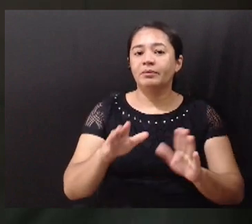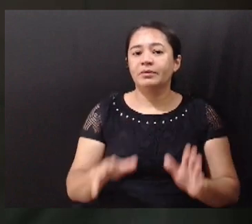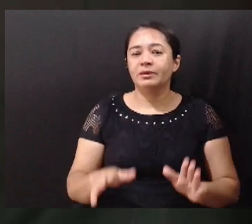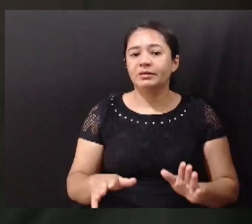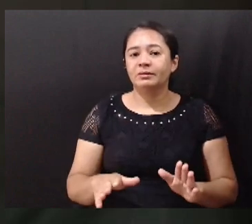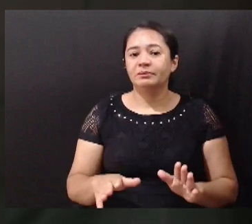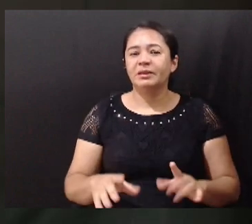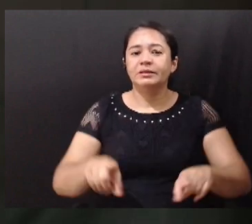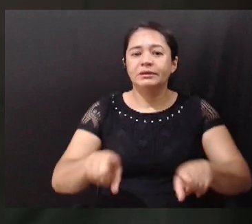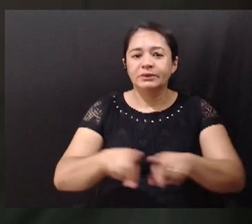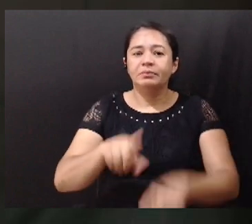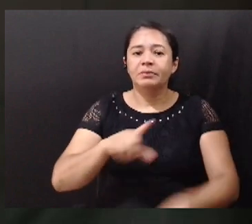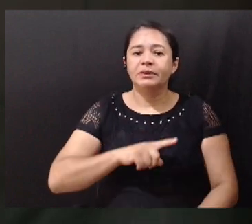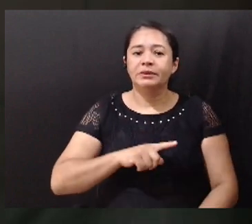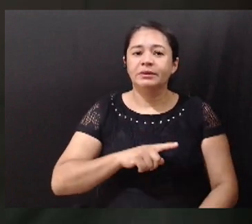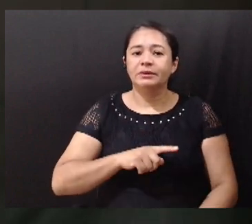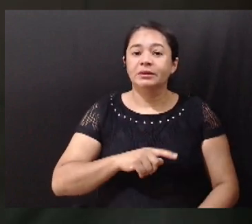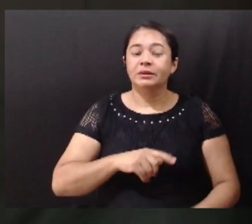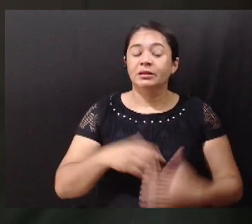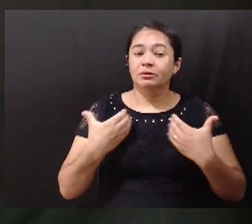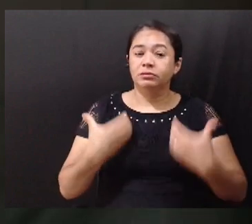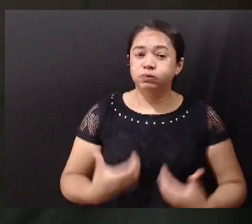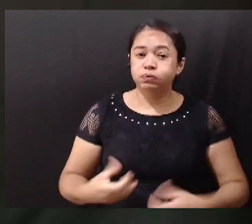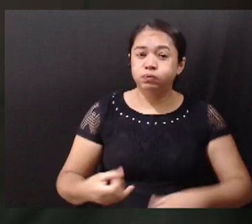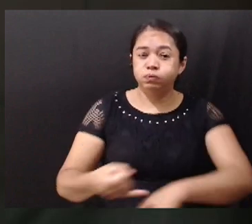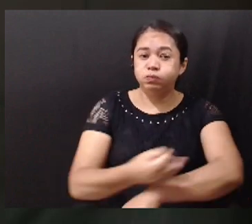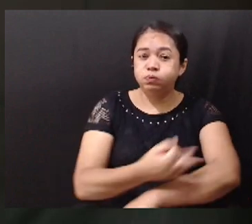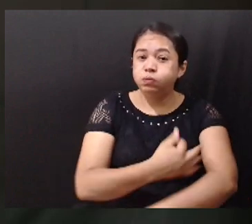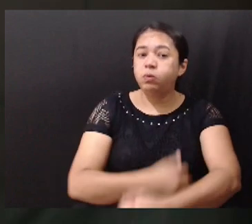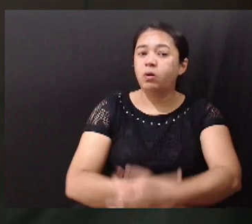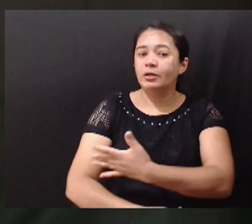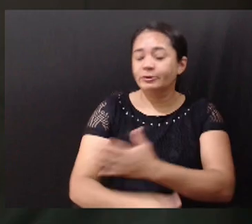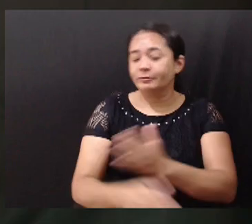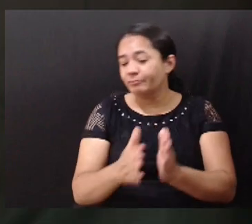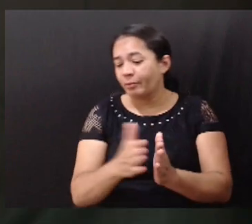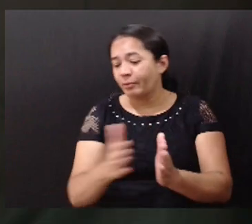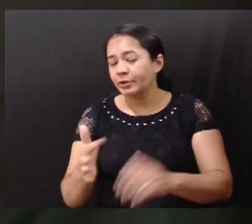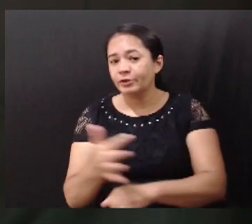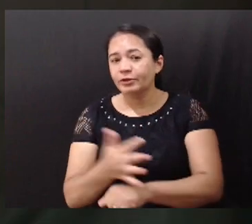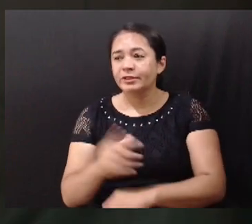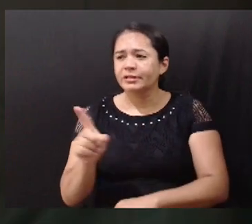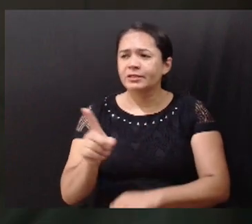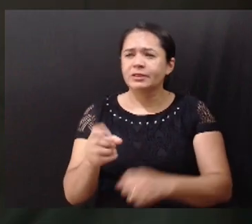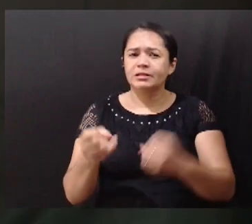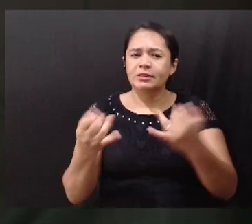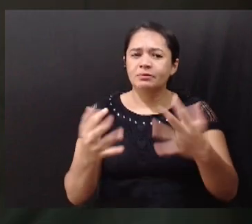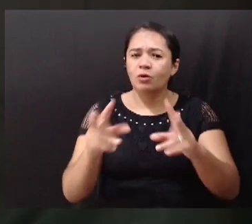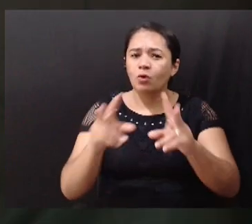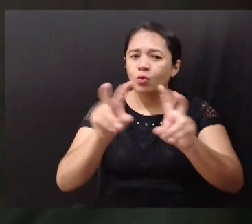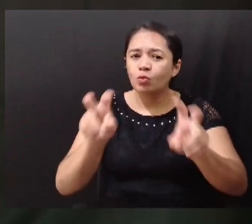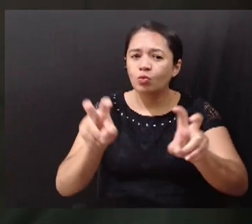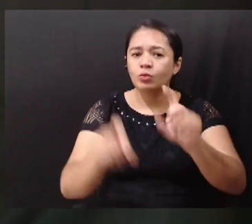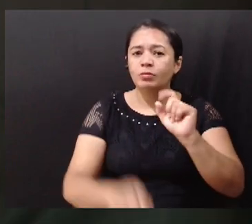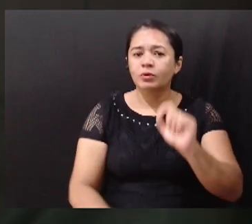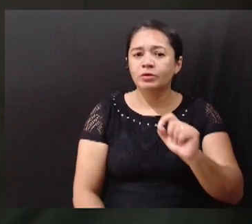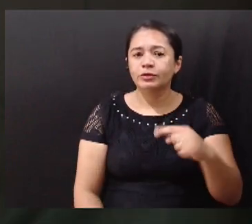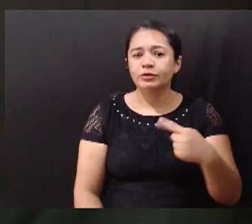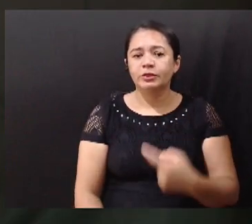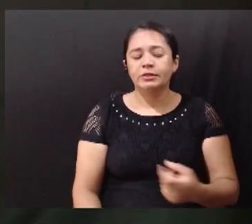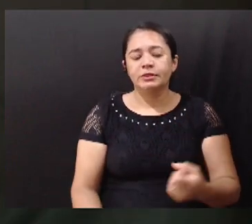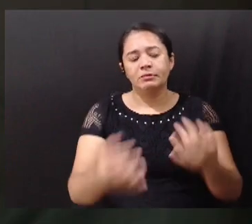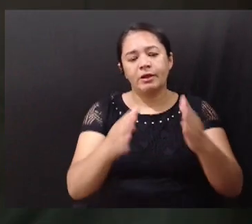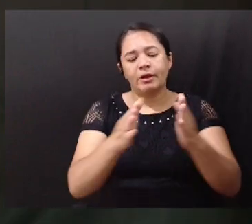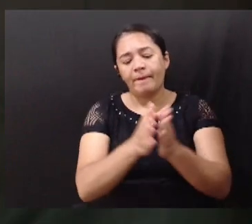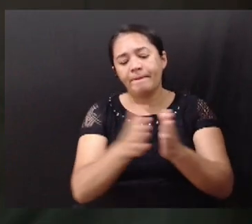esgotamento emocional muito grande nesse período. E a Vanessa tocou num ponto bem interessante, porque a gente fala de férias, tem